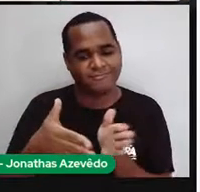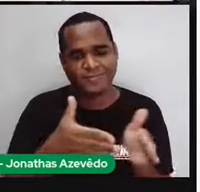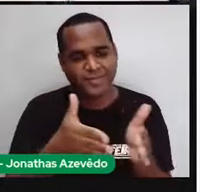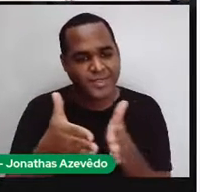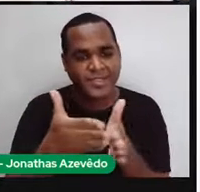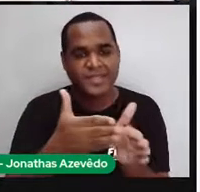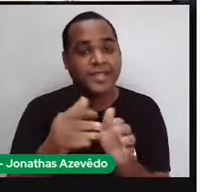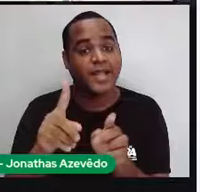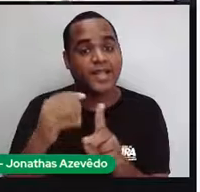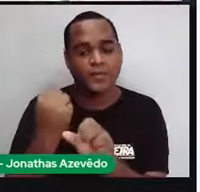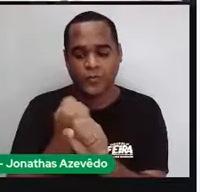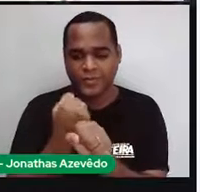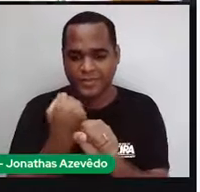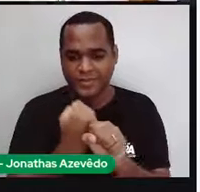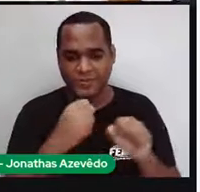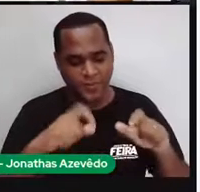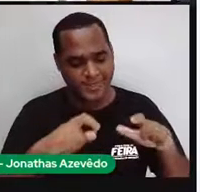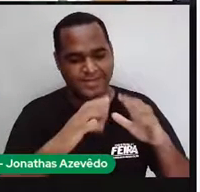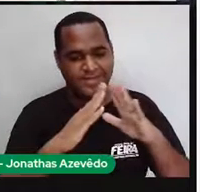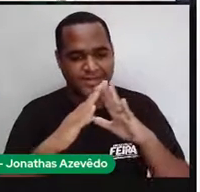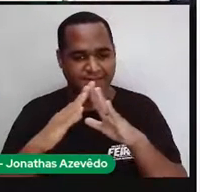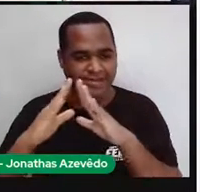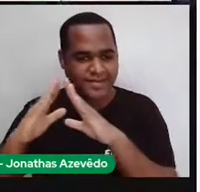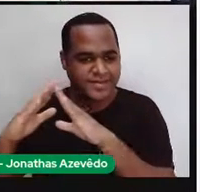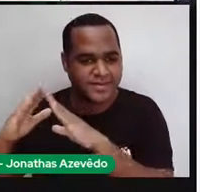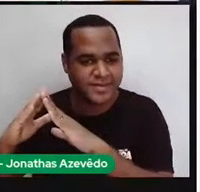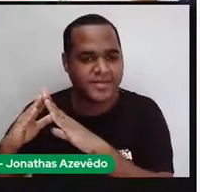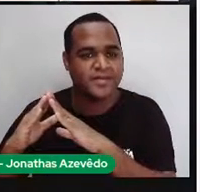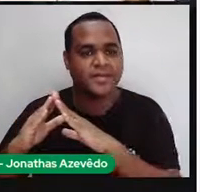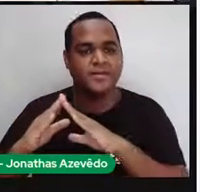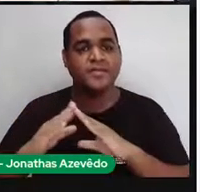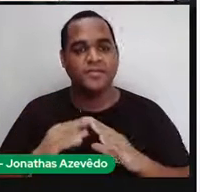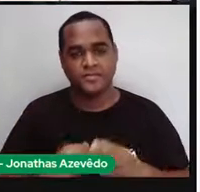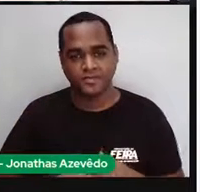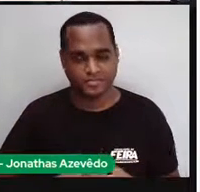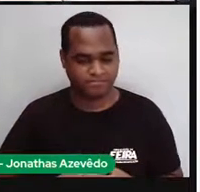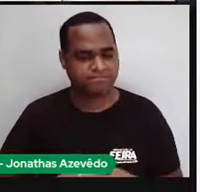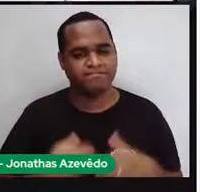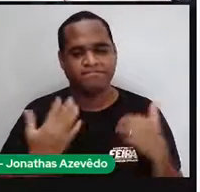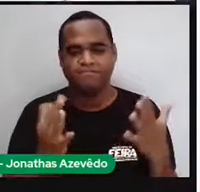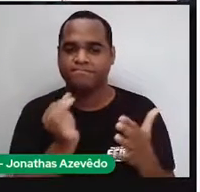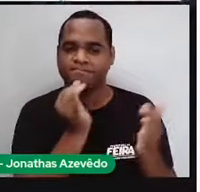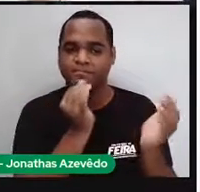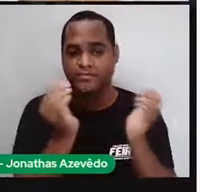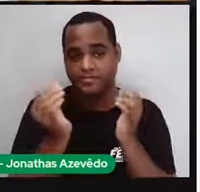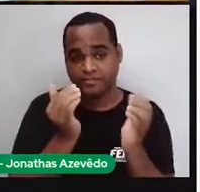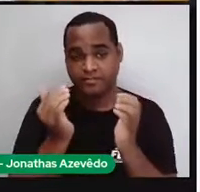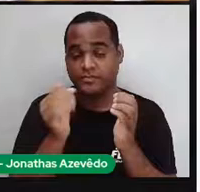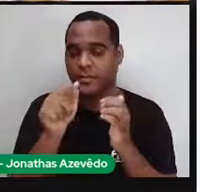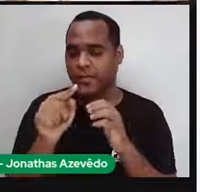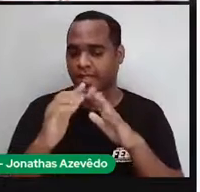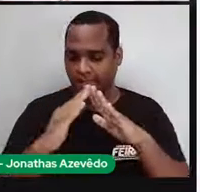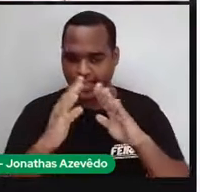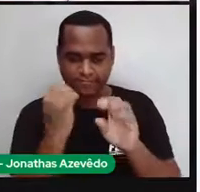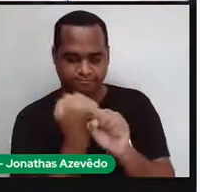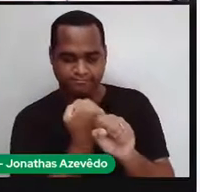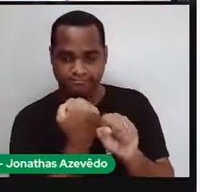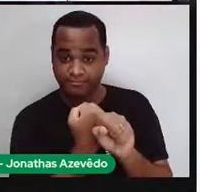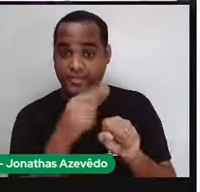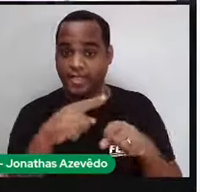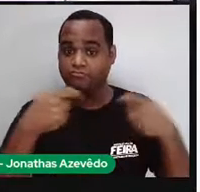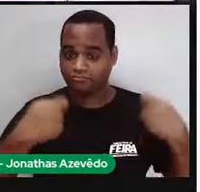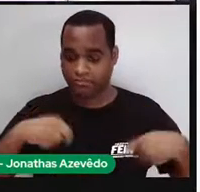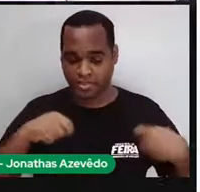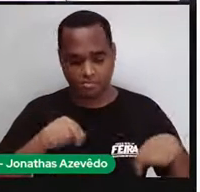em construção de casas quer ver só e onde você está construindo uma casa e vai colocar piso